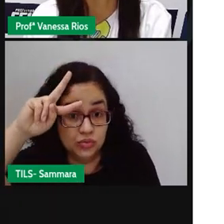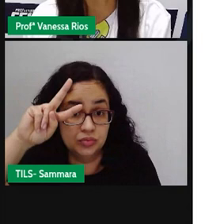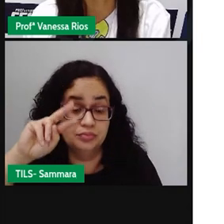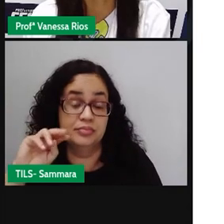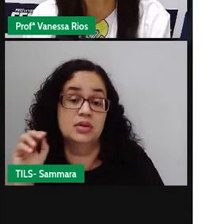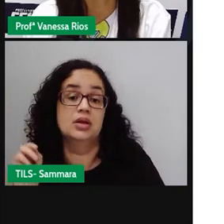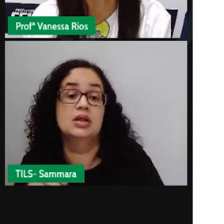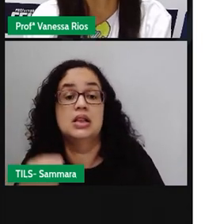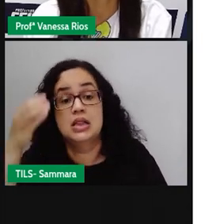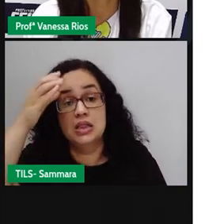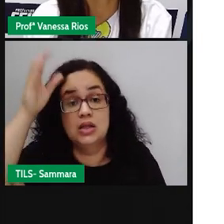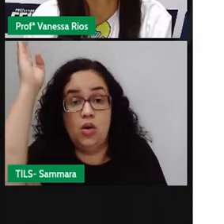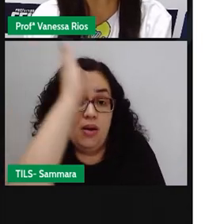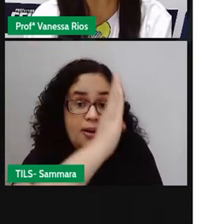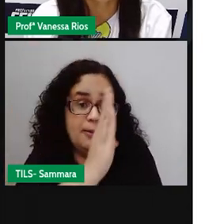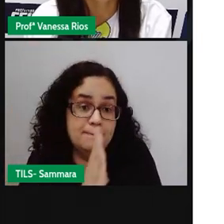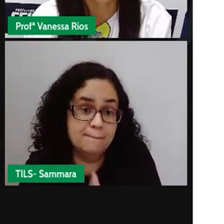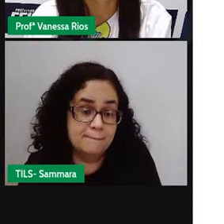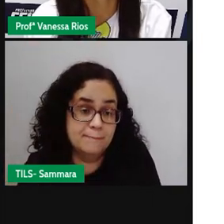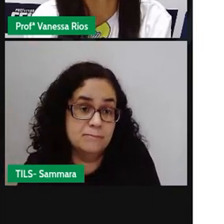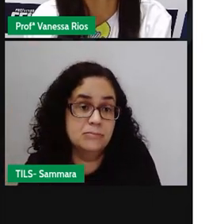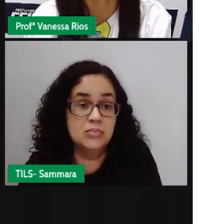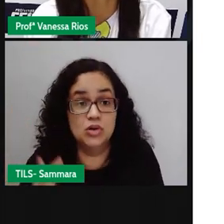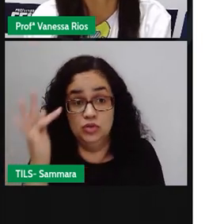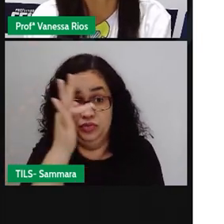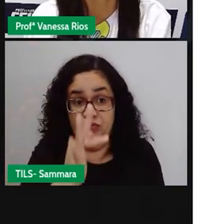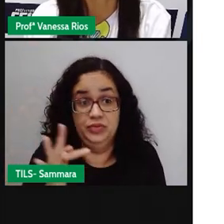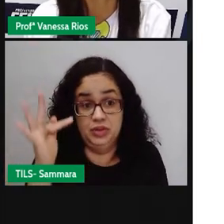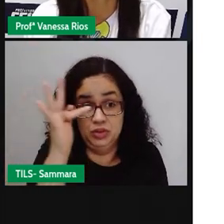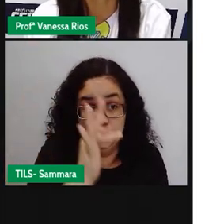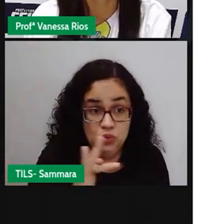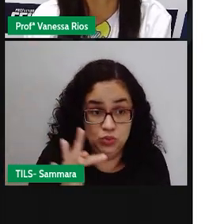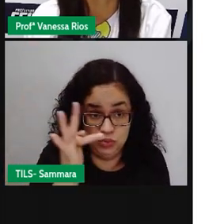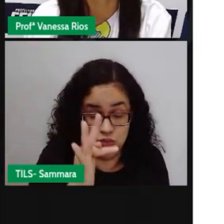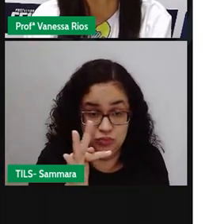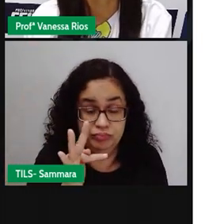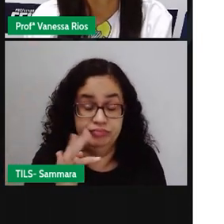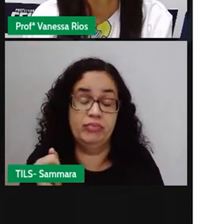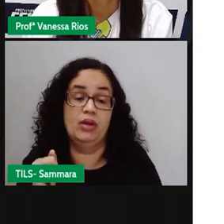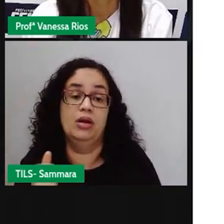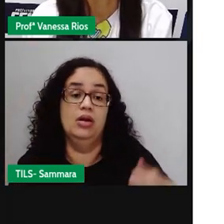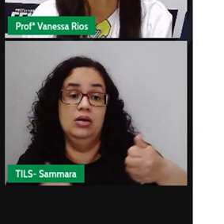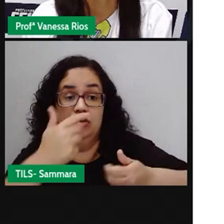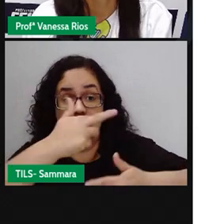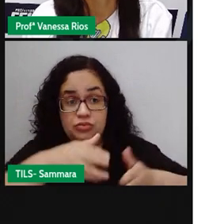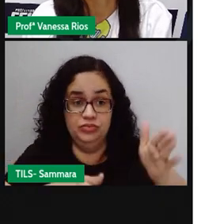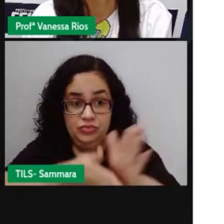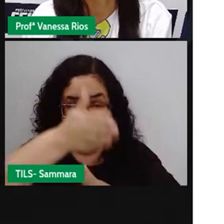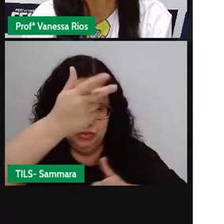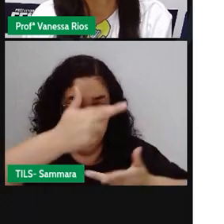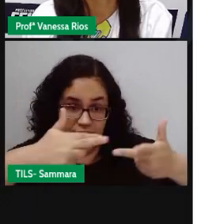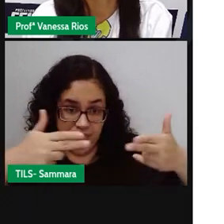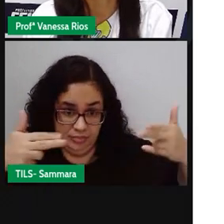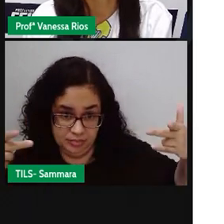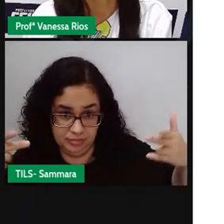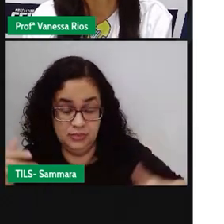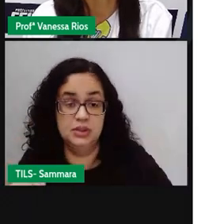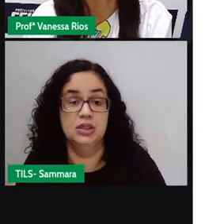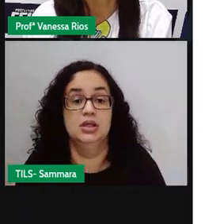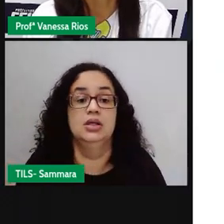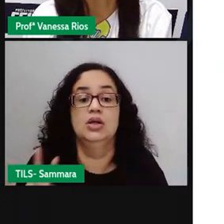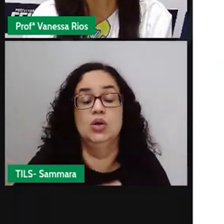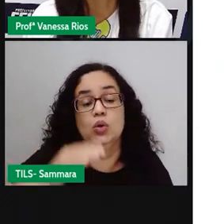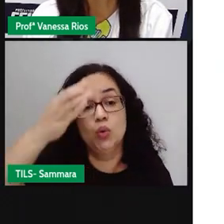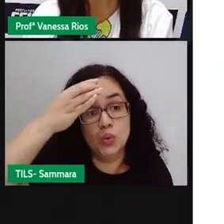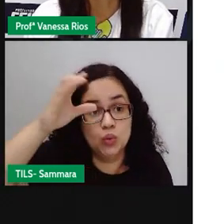Artístico Nacional, que é uma autarquia federal vinculada ao Ministério do Turismo, que responde pela preservação do